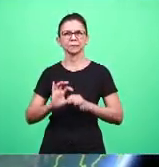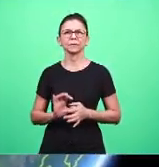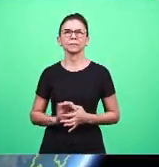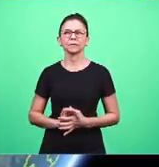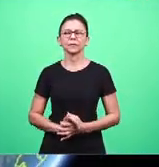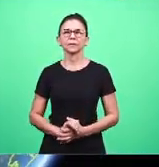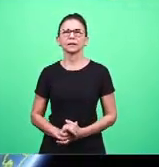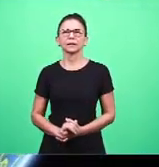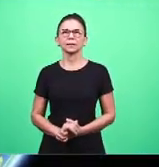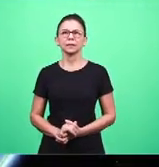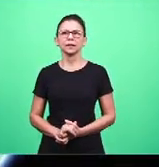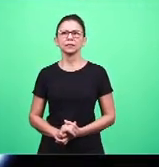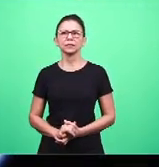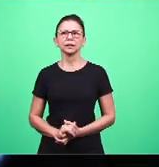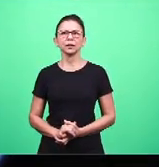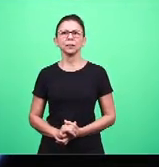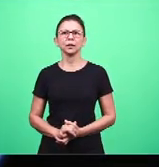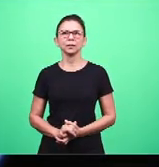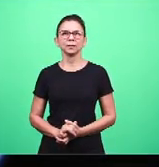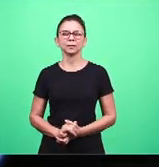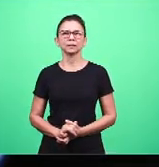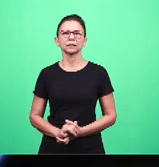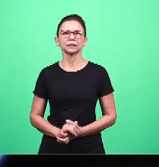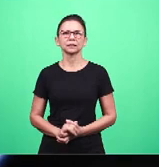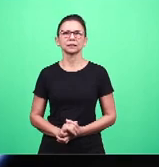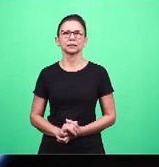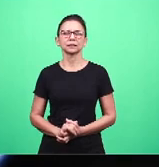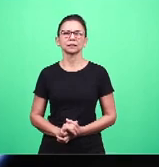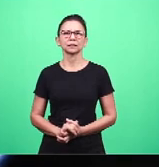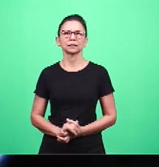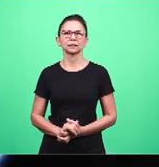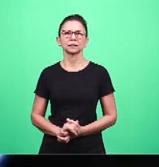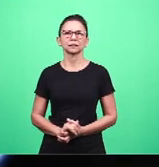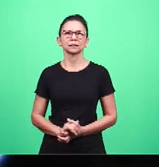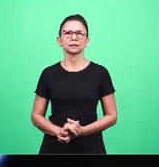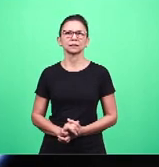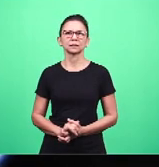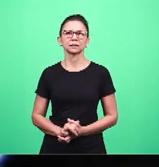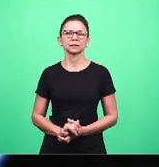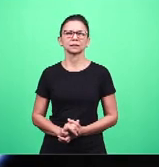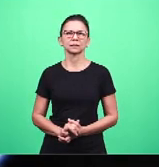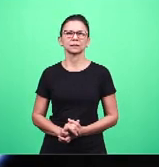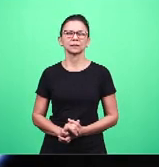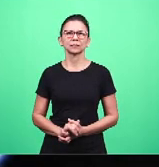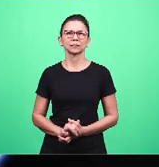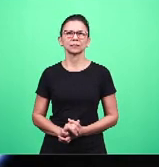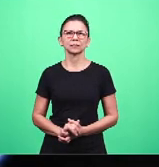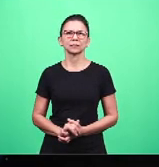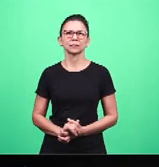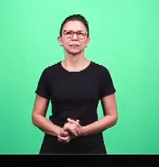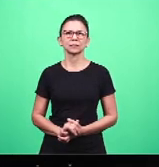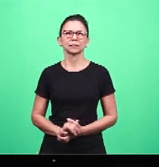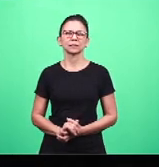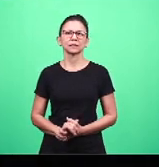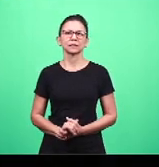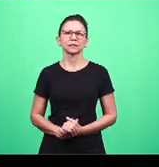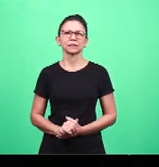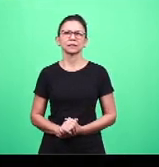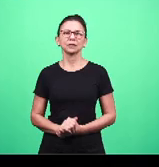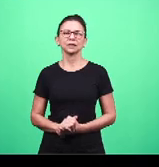Irmãos de todas as partes do mundo participam de um mesmo culto, em conjunto, no mesmo corpo e no